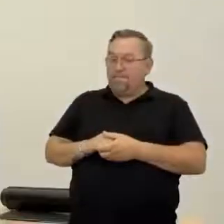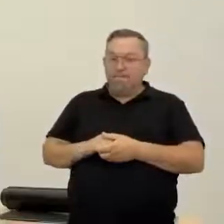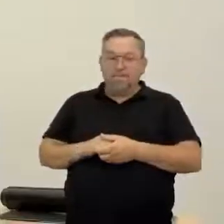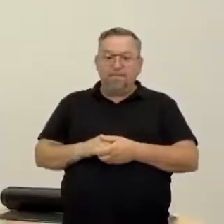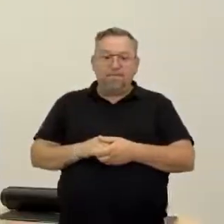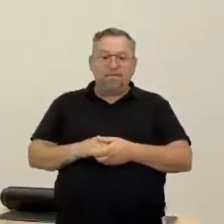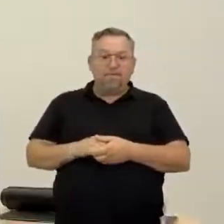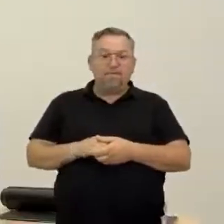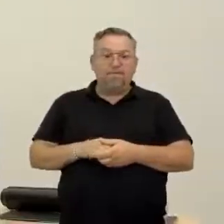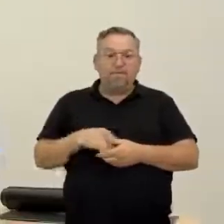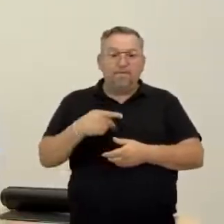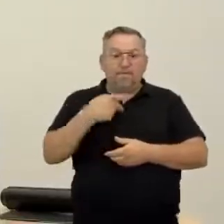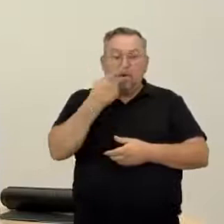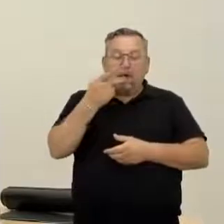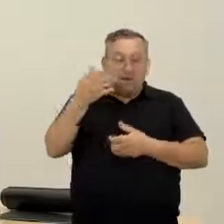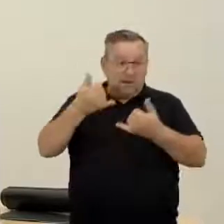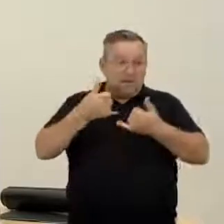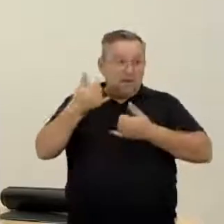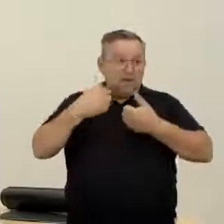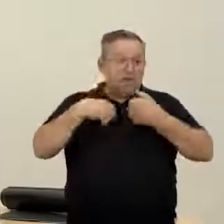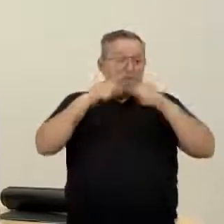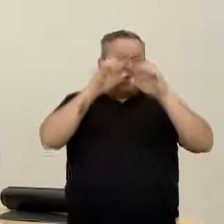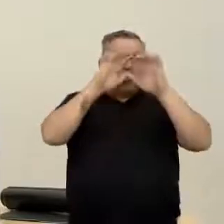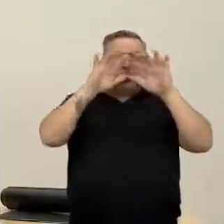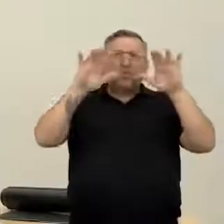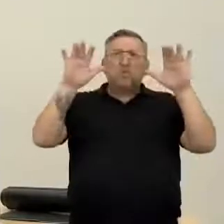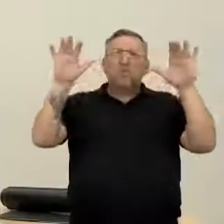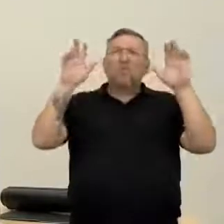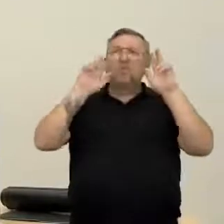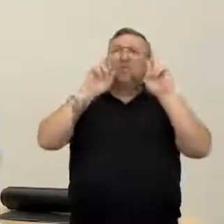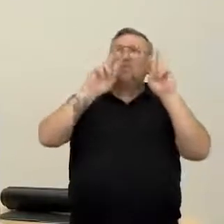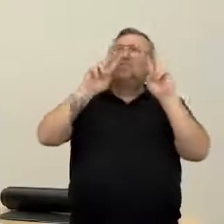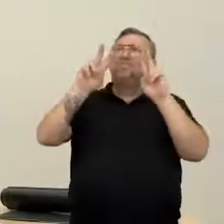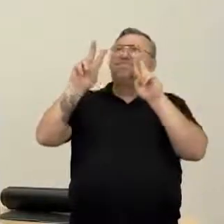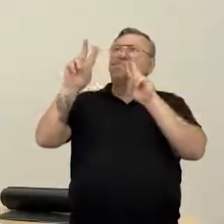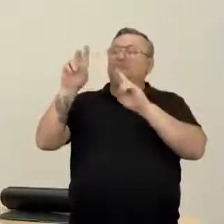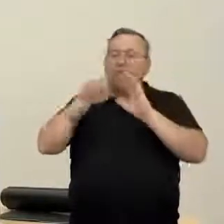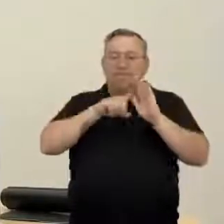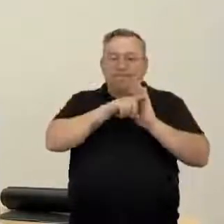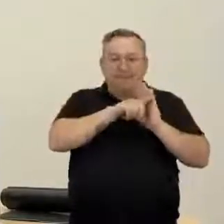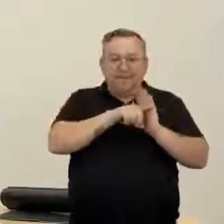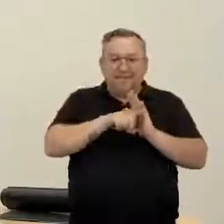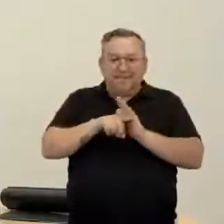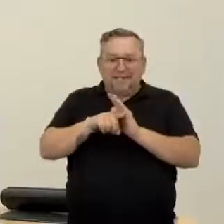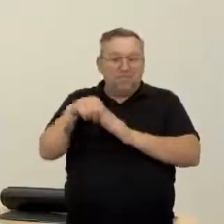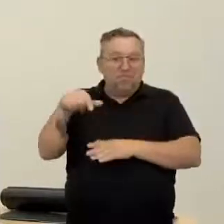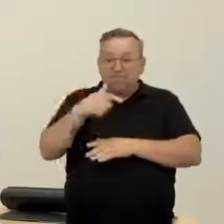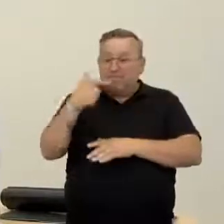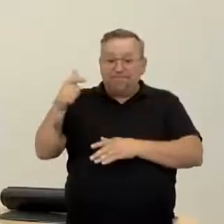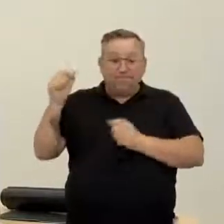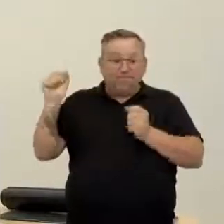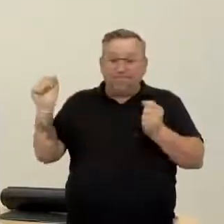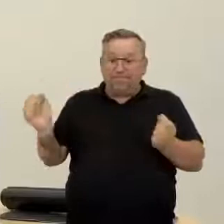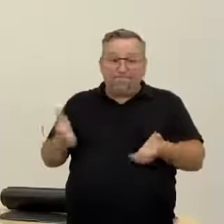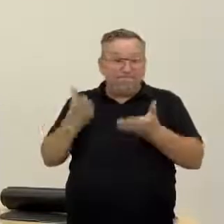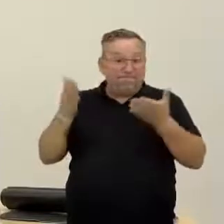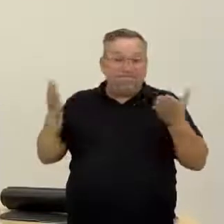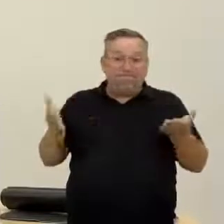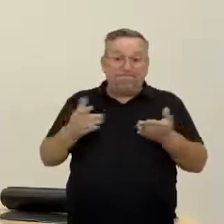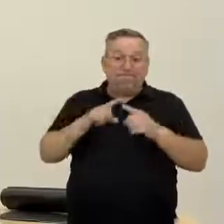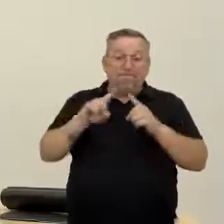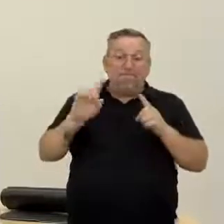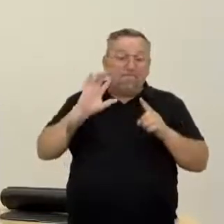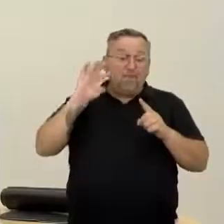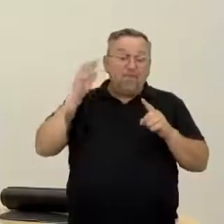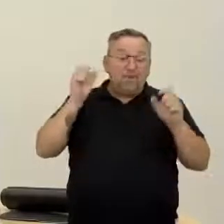fica passando um filme assim na nossa cabeça. A gente conhece tantos pesquisadores aí bons e que não têm esse incentivo e que acabam